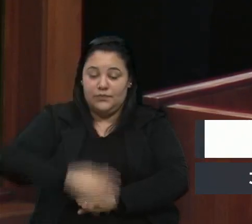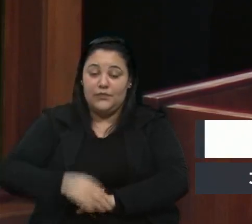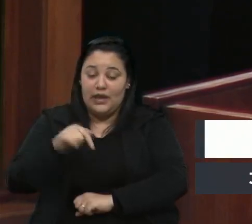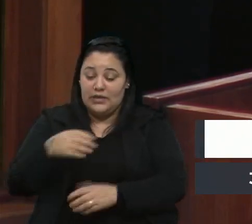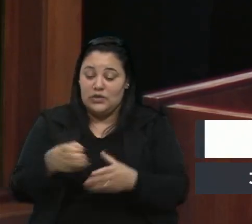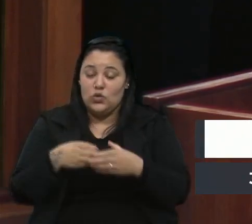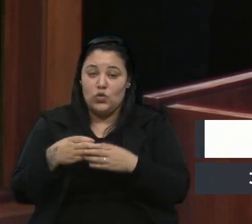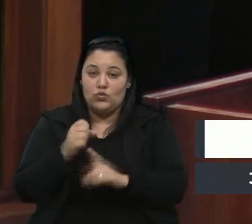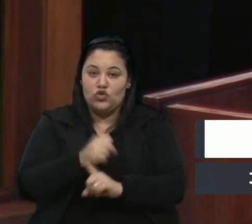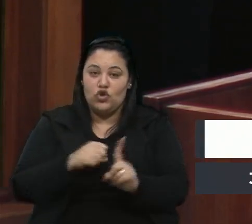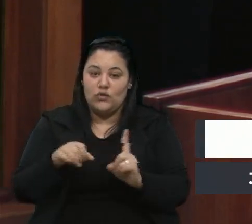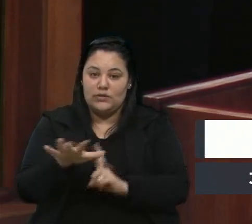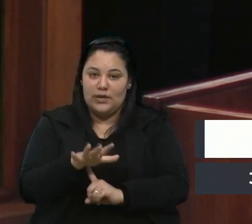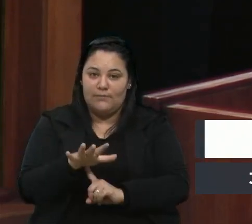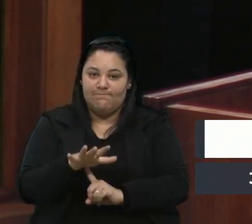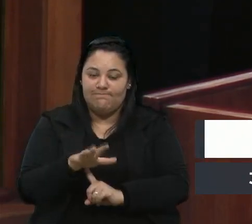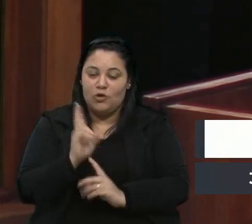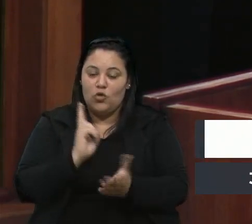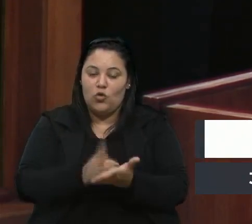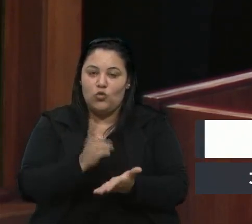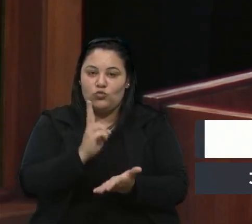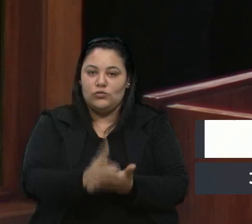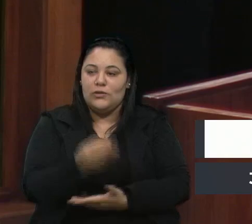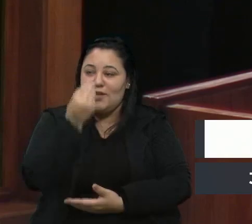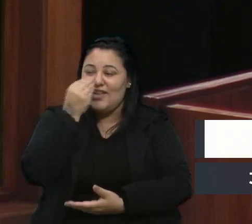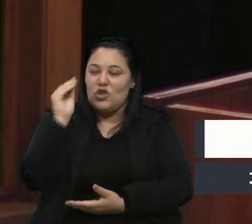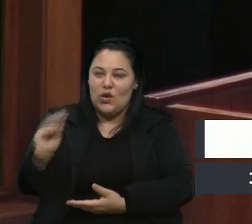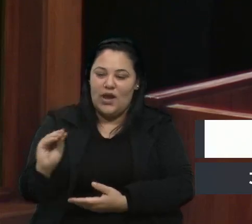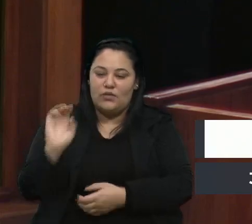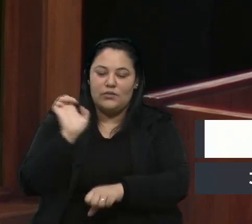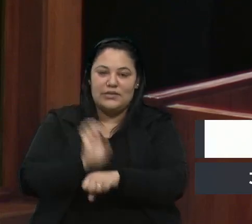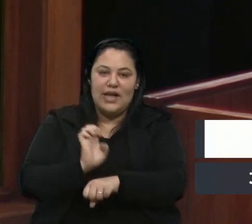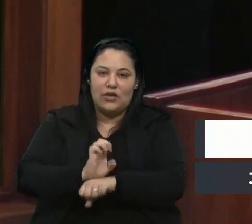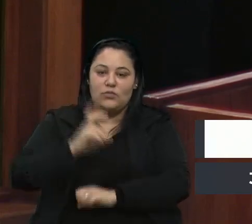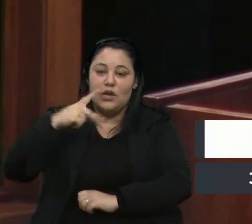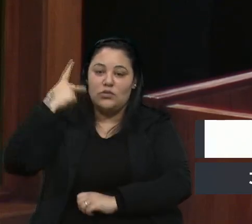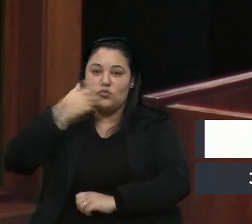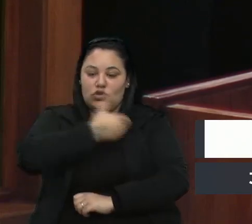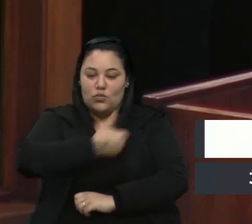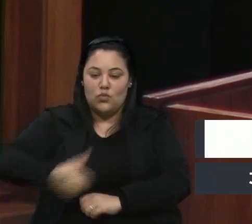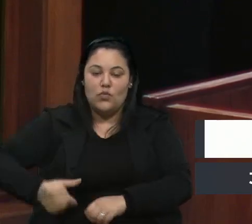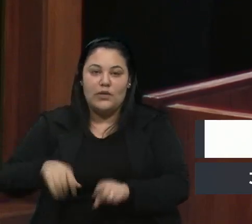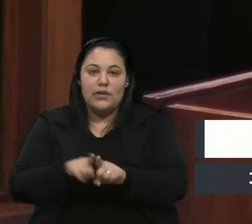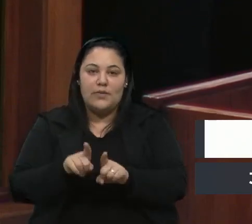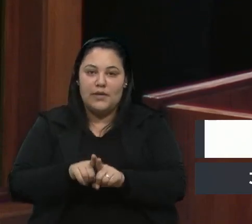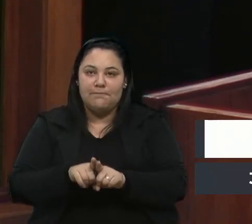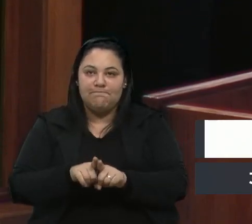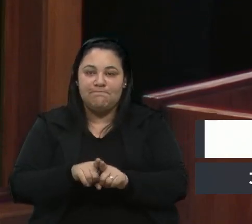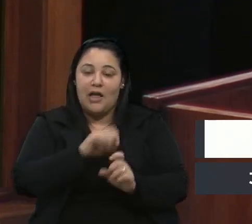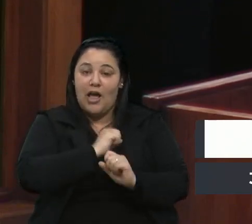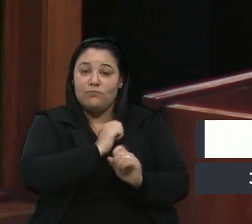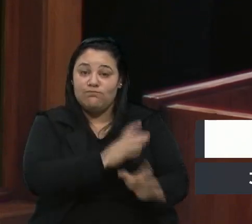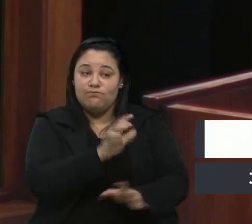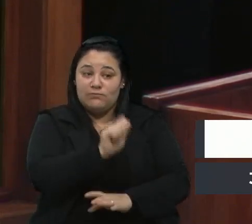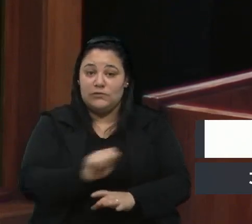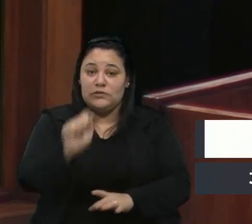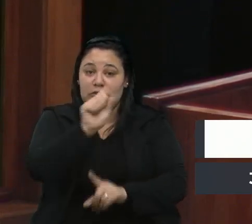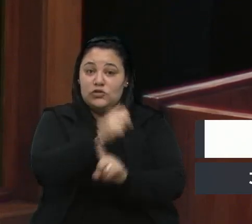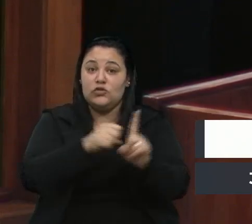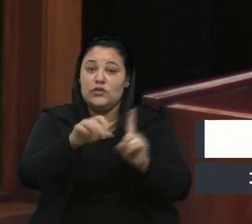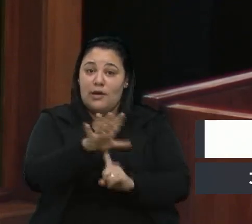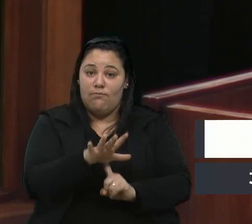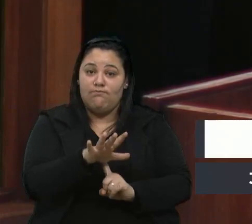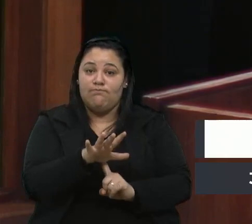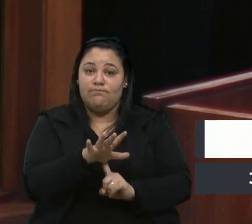social permanece ignorado pelo Estado, pelas políticas públicas, pelas ações de assistência social, em consequência,